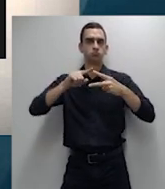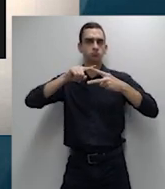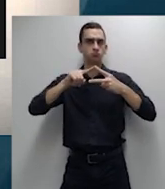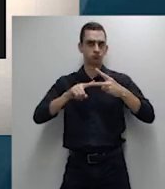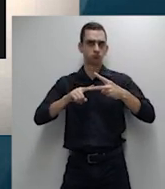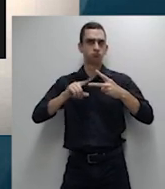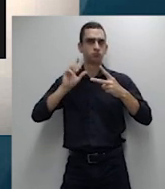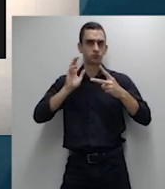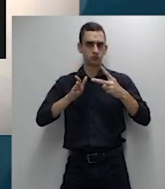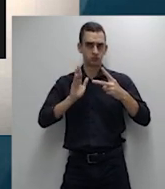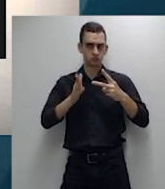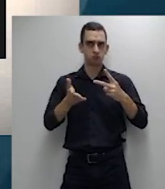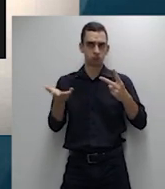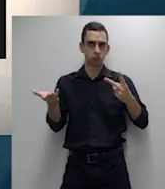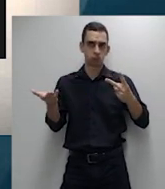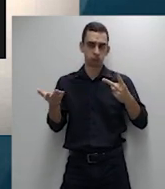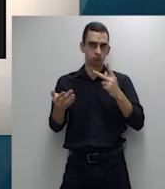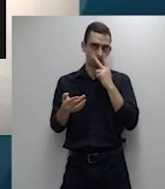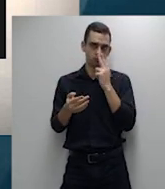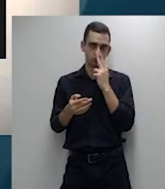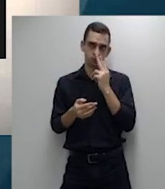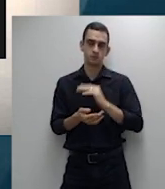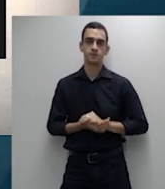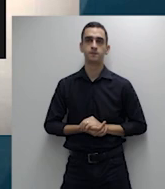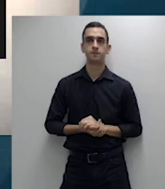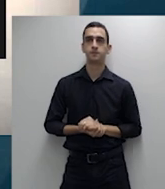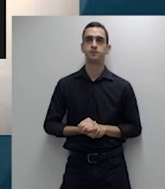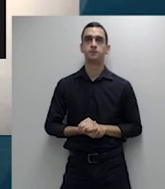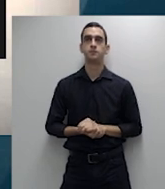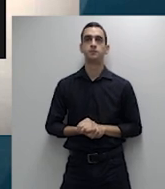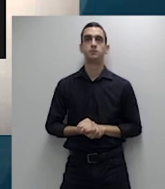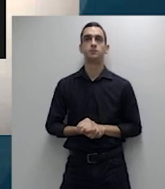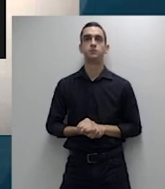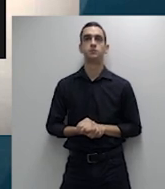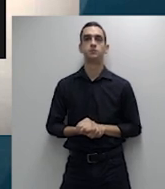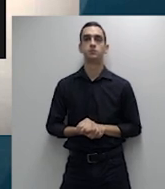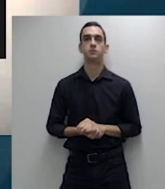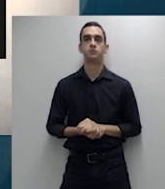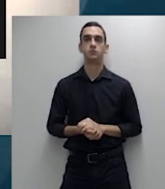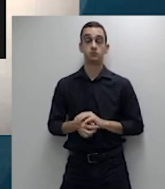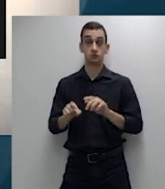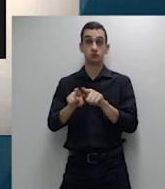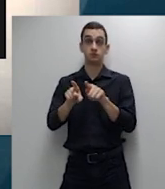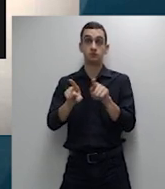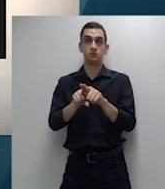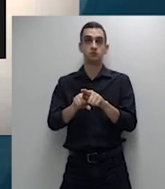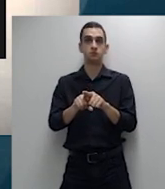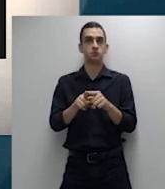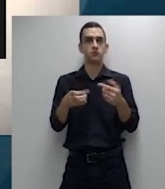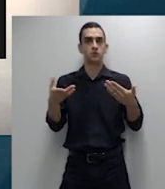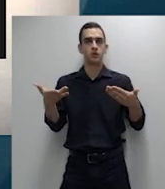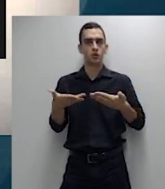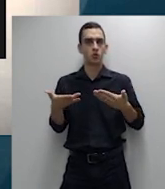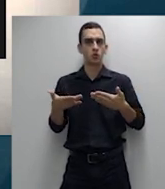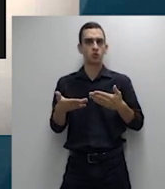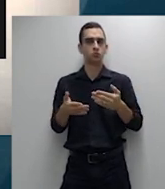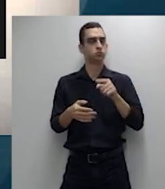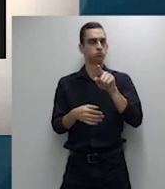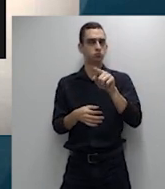para o presidente portanto não é São idênticos em um aqui no entanto eminente ministro-relator